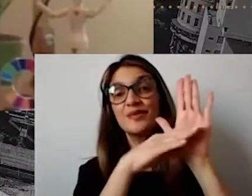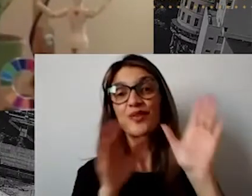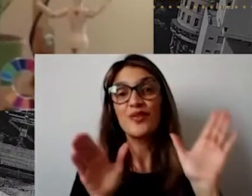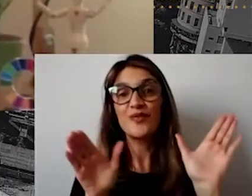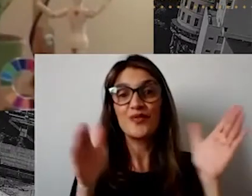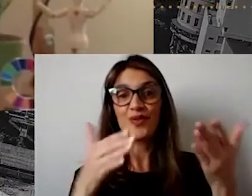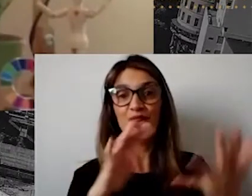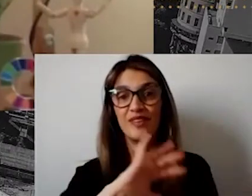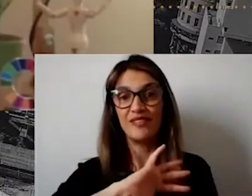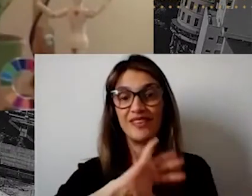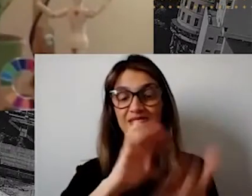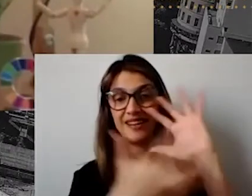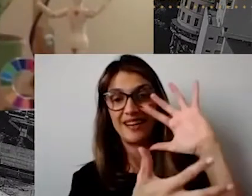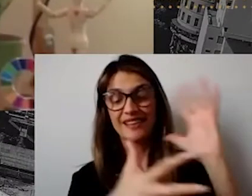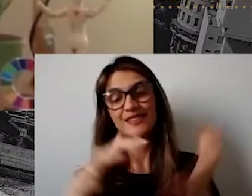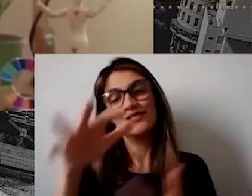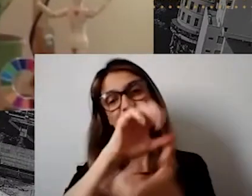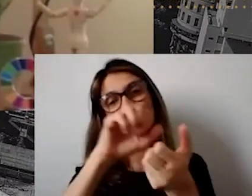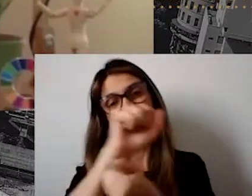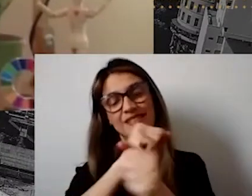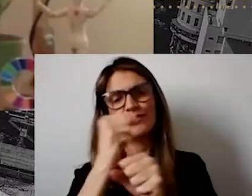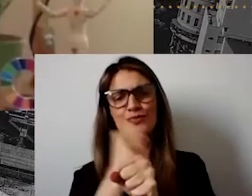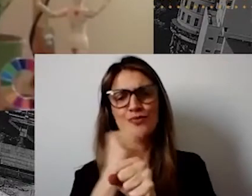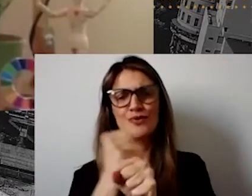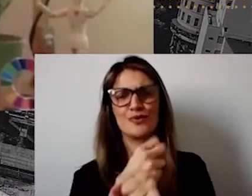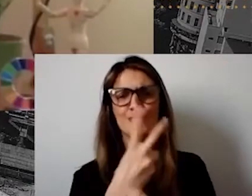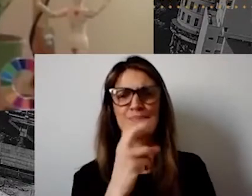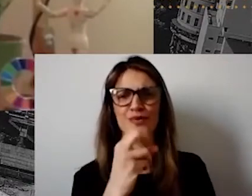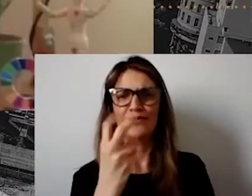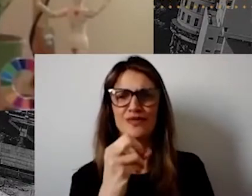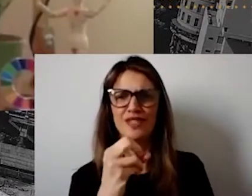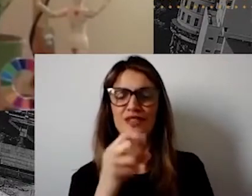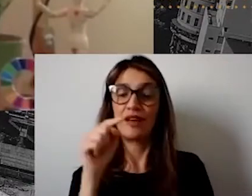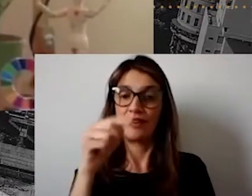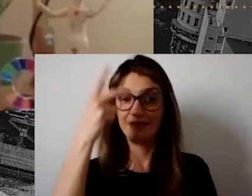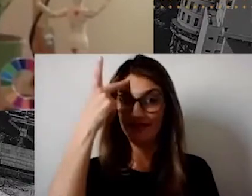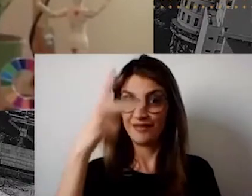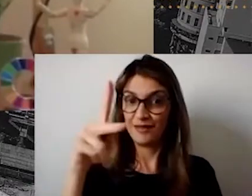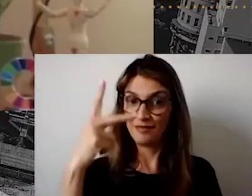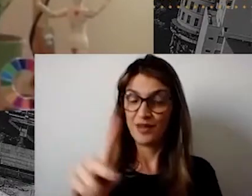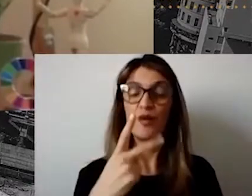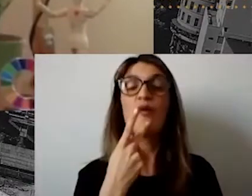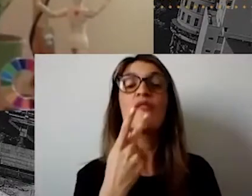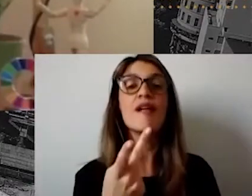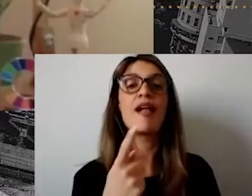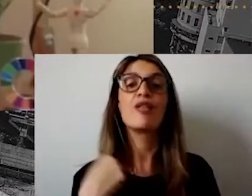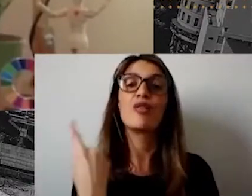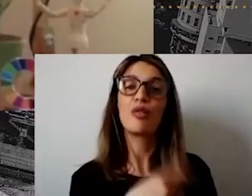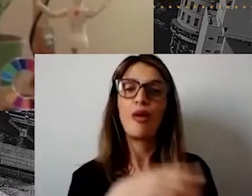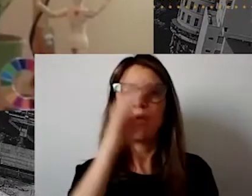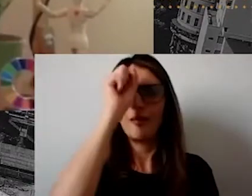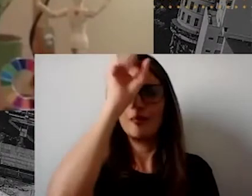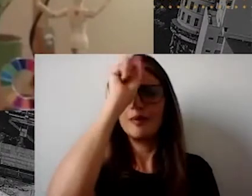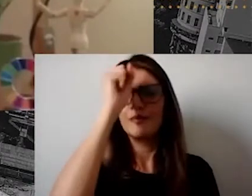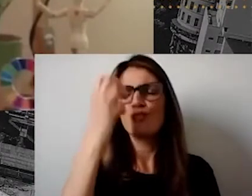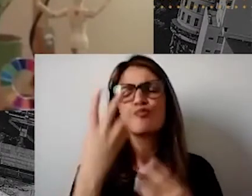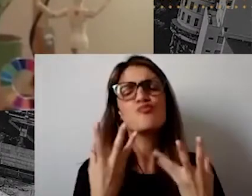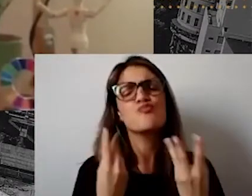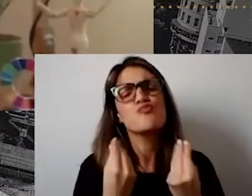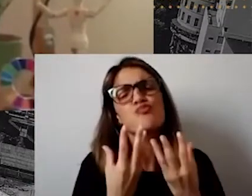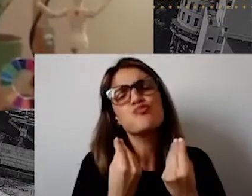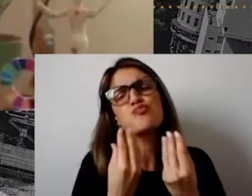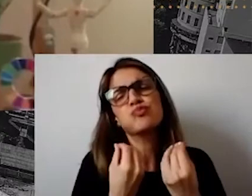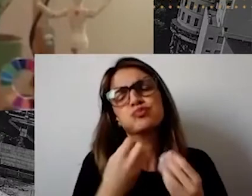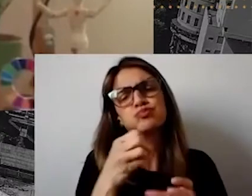Virada Sustentável 2020 em São Paulo. E eu vou dizer uma coisa para vocês, a gente aprendeu muita coisa aqui